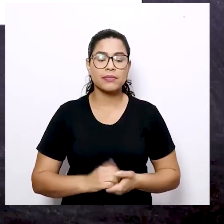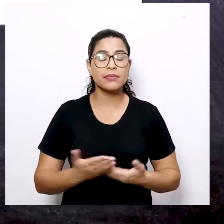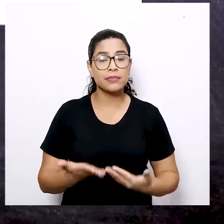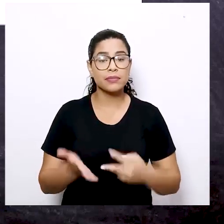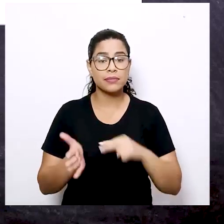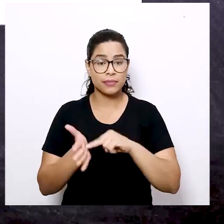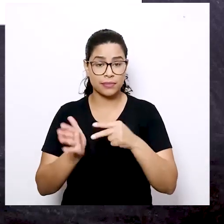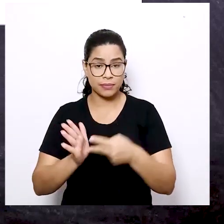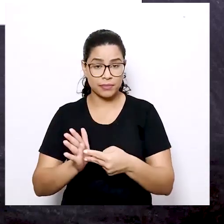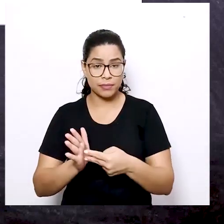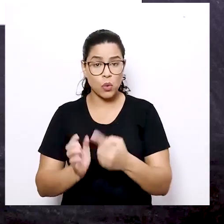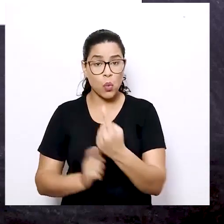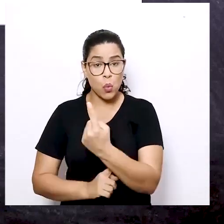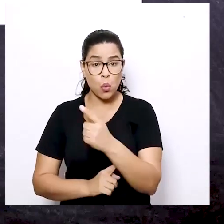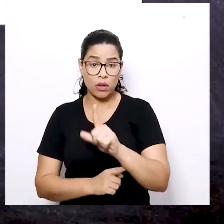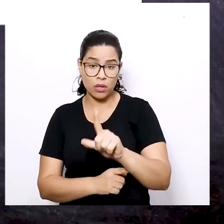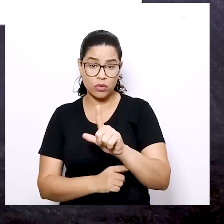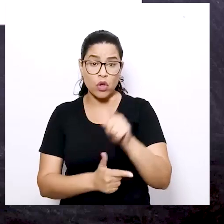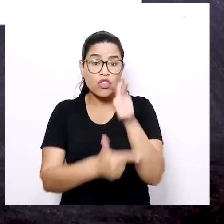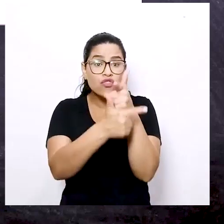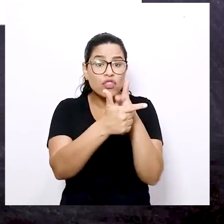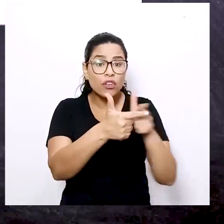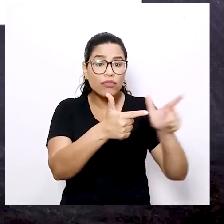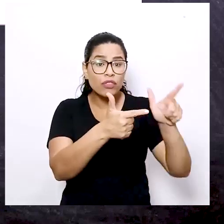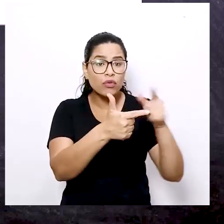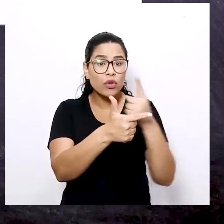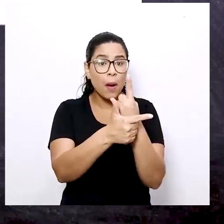o litro dividido em 1000 partes.